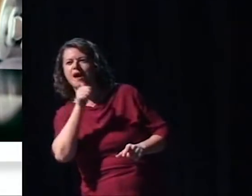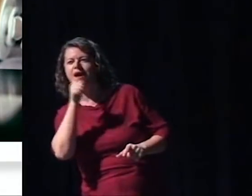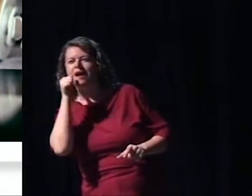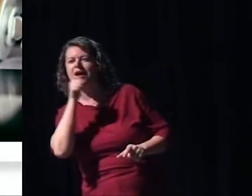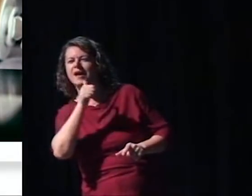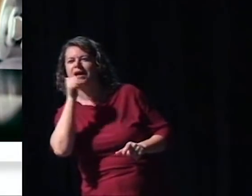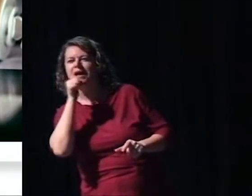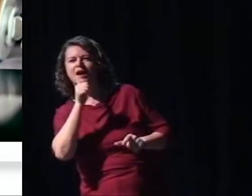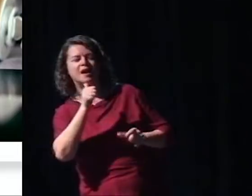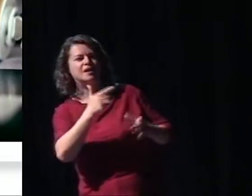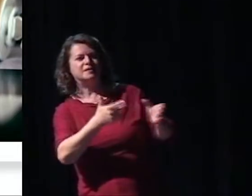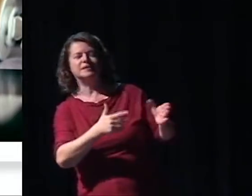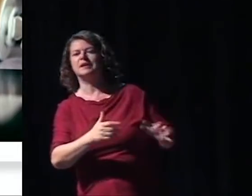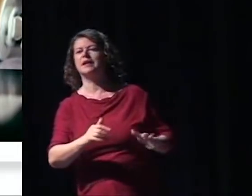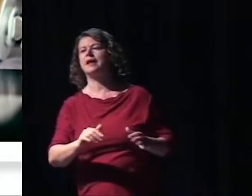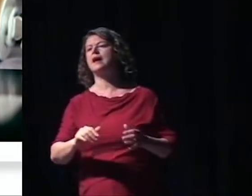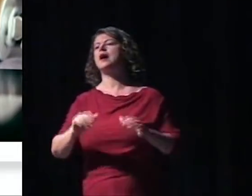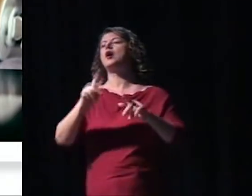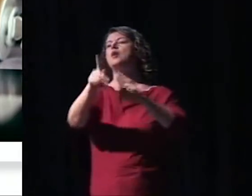em Timnata das filhas dos filisteus,